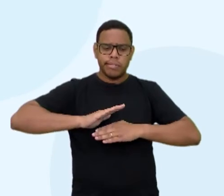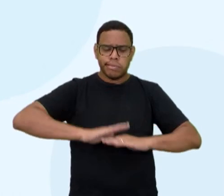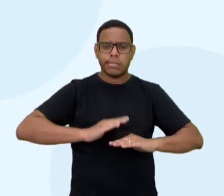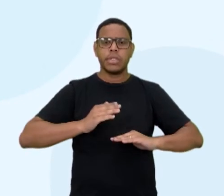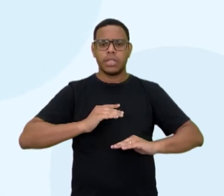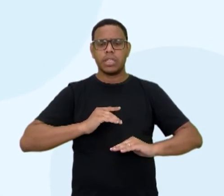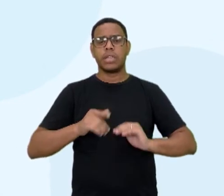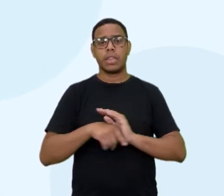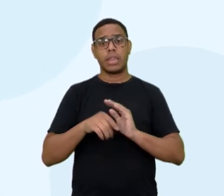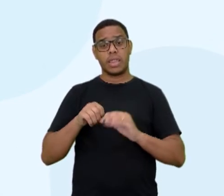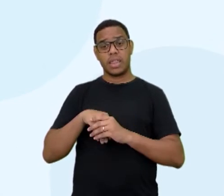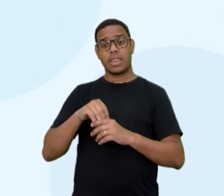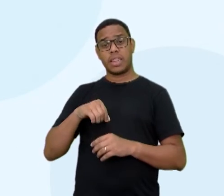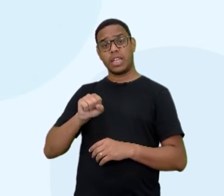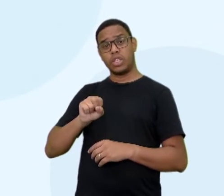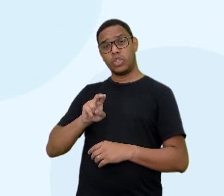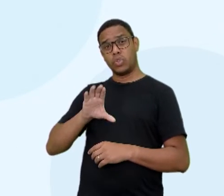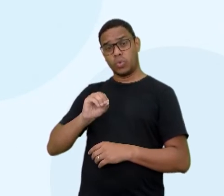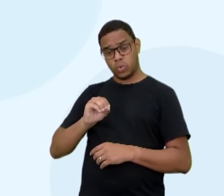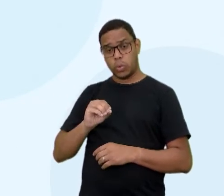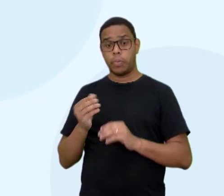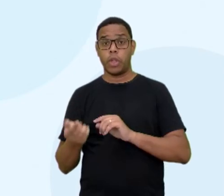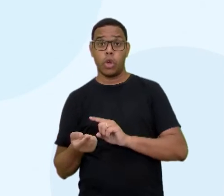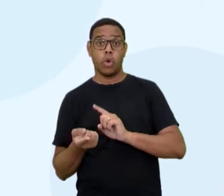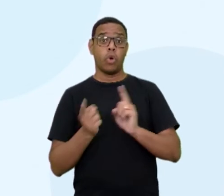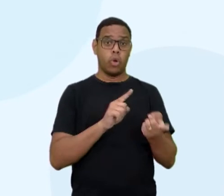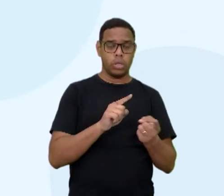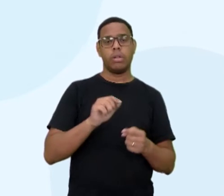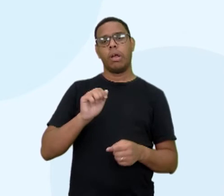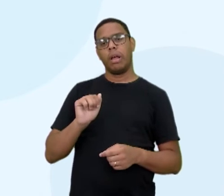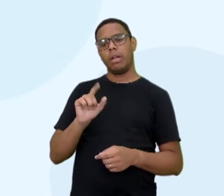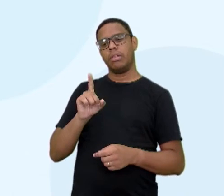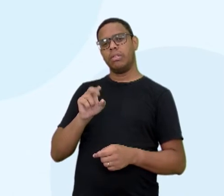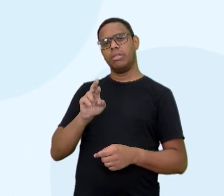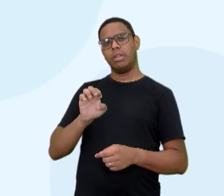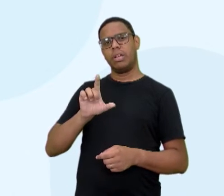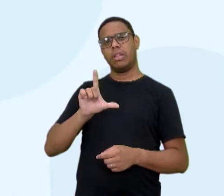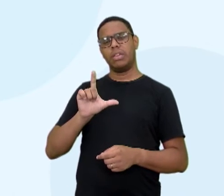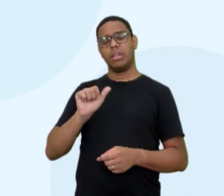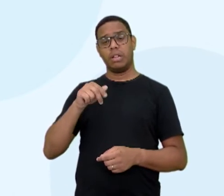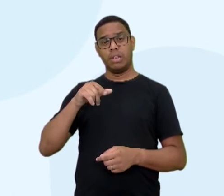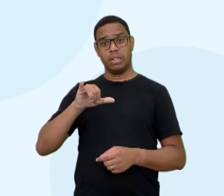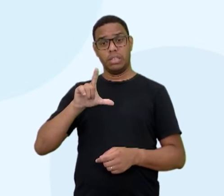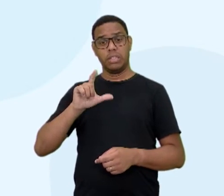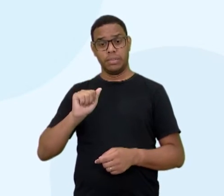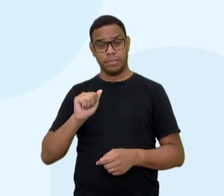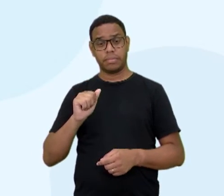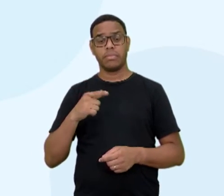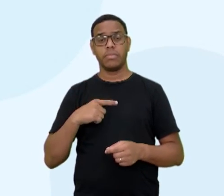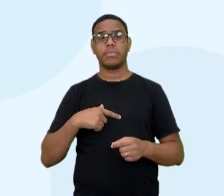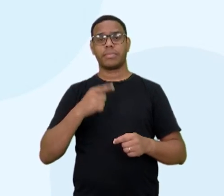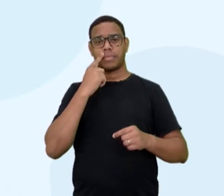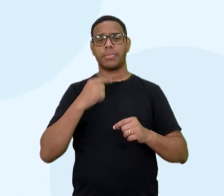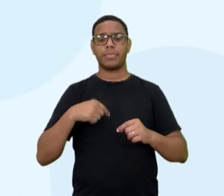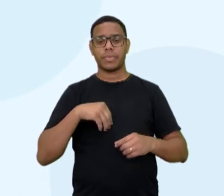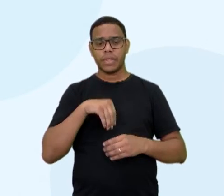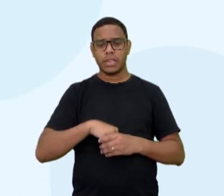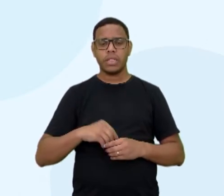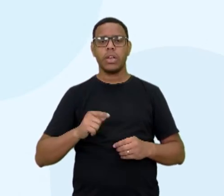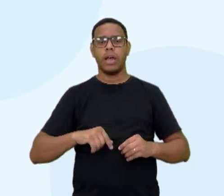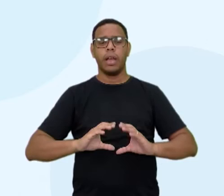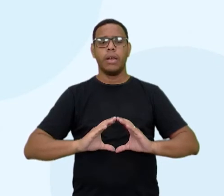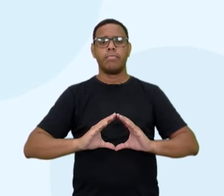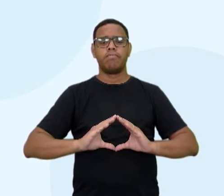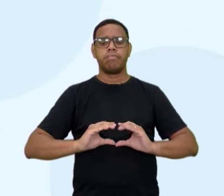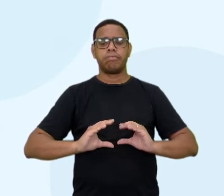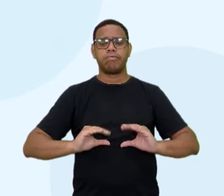mais suco. Enquanto que a adrenalina causa o efeito contrário. Ela causa o que a gente chama de relaxamento. E aí você